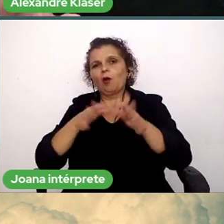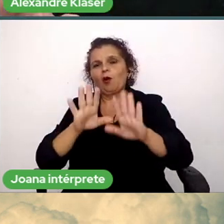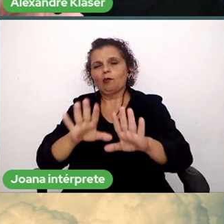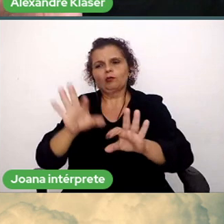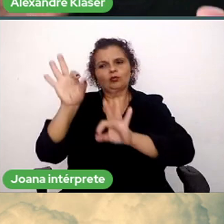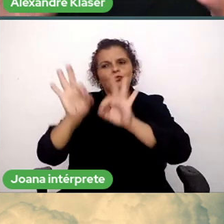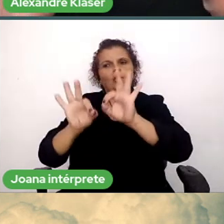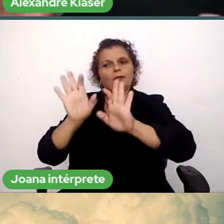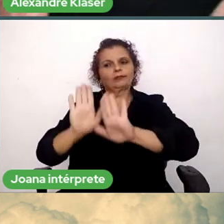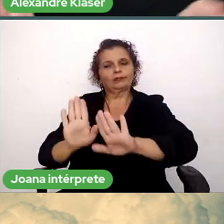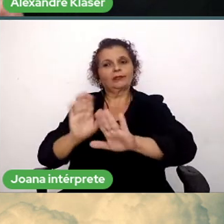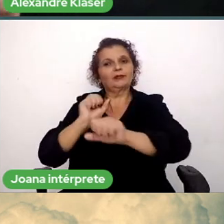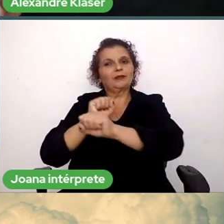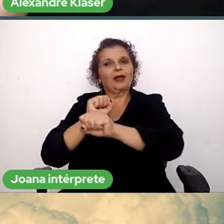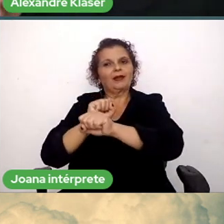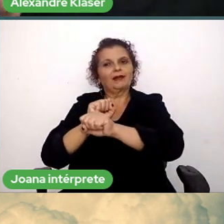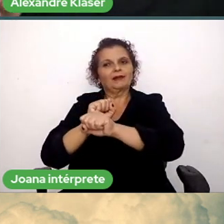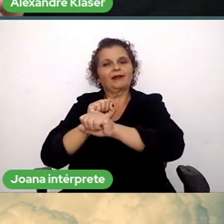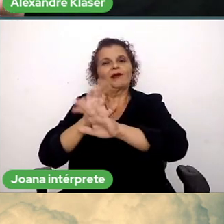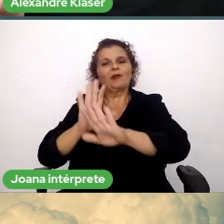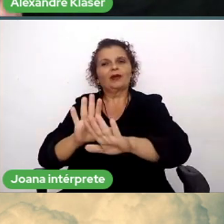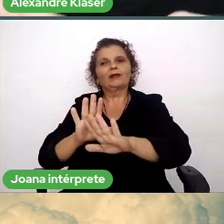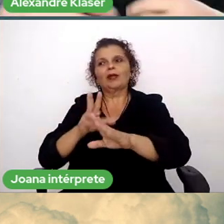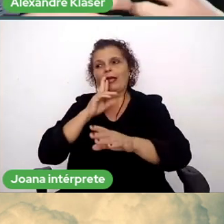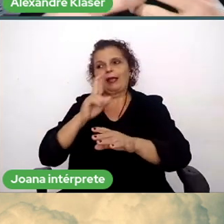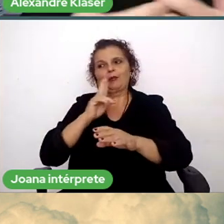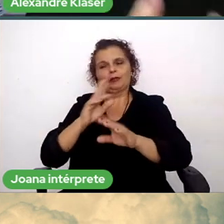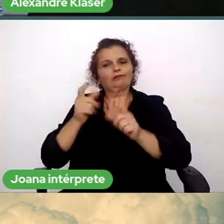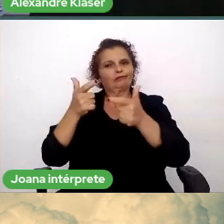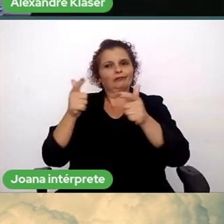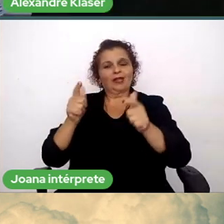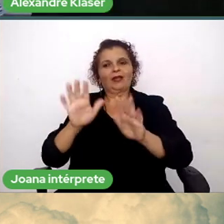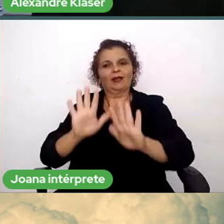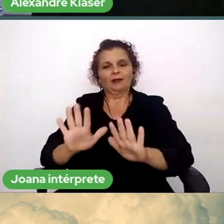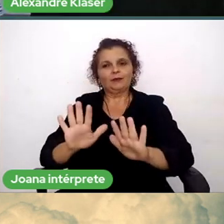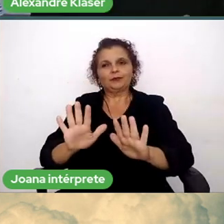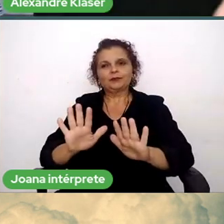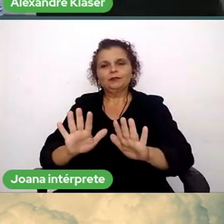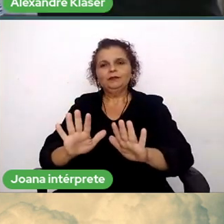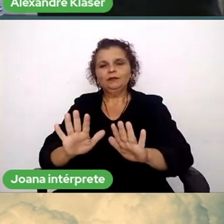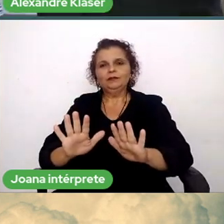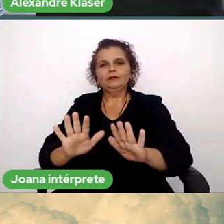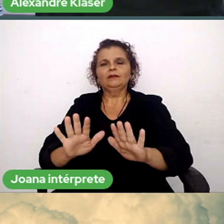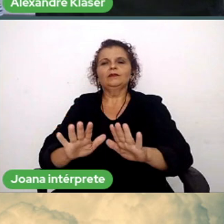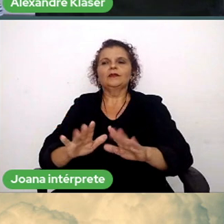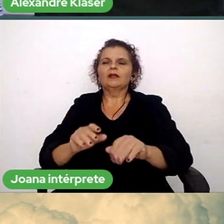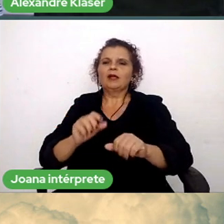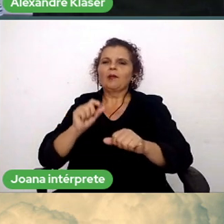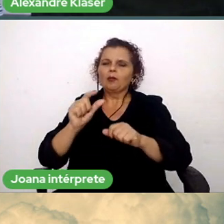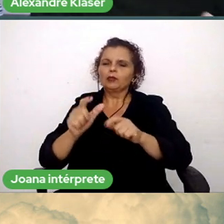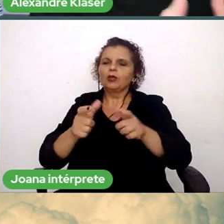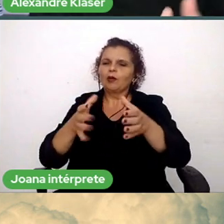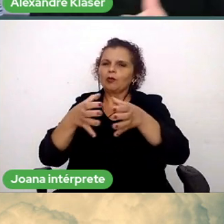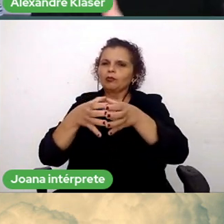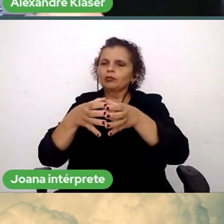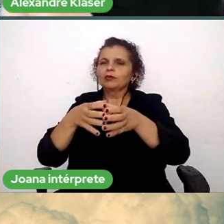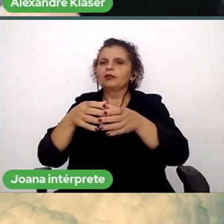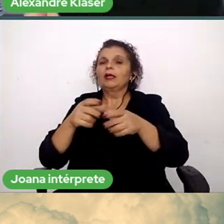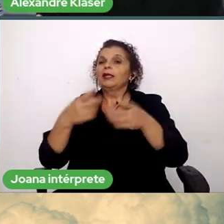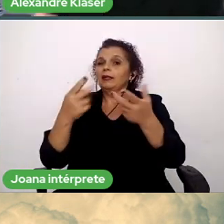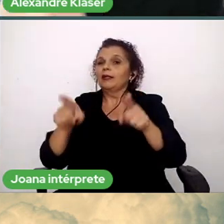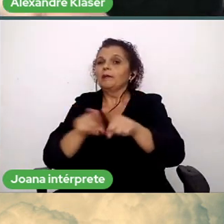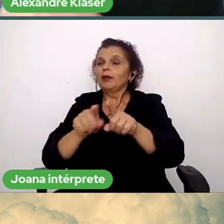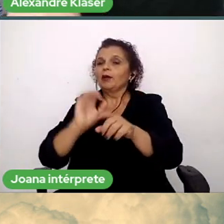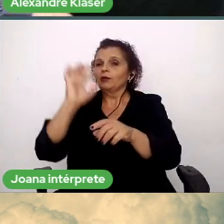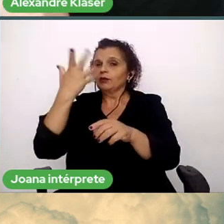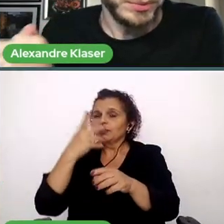tempo, porque a gente não vai ter todas as respostas. Porque muda a abstração. Isso aconteceu também nessa cliente que eu falei. As pessoas, para